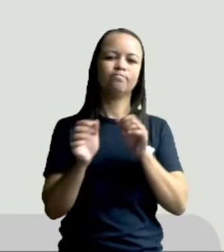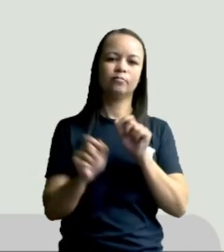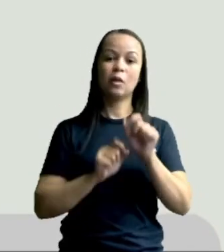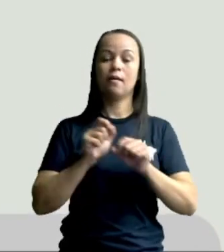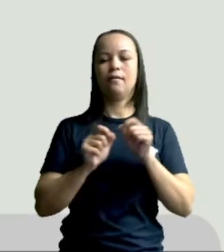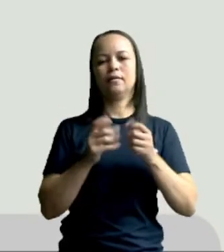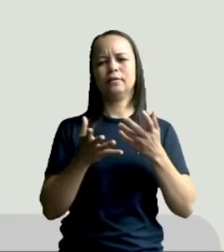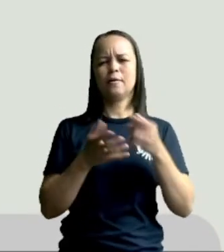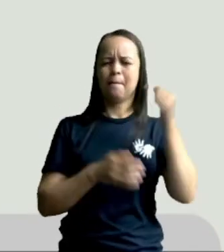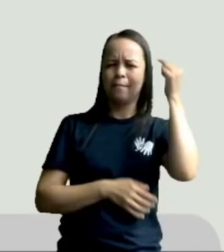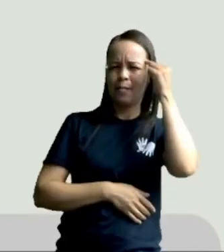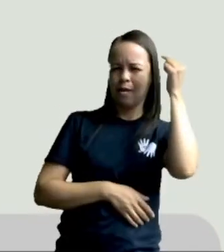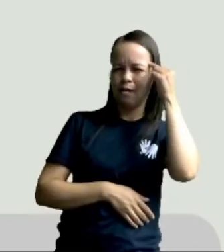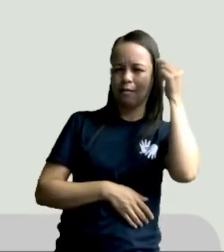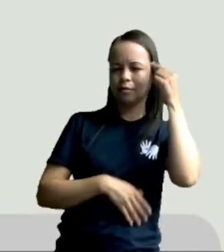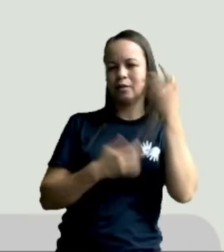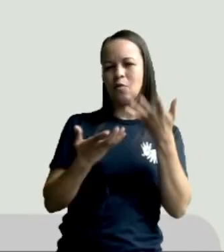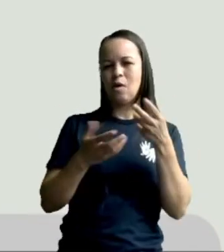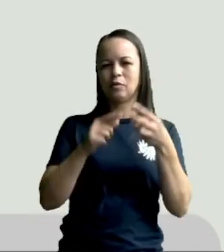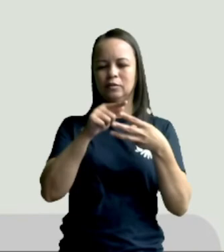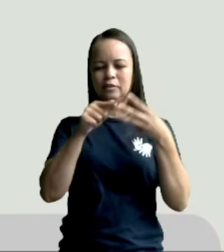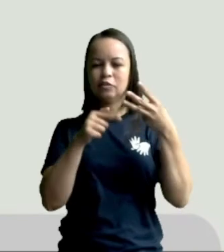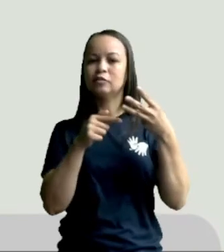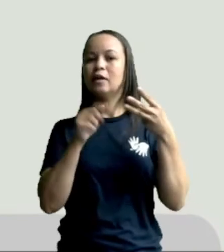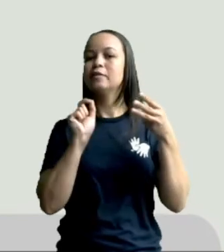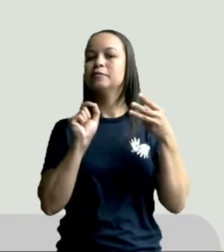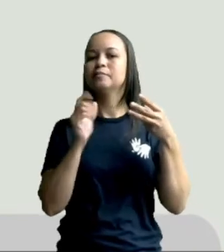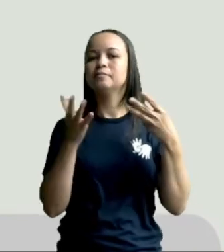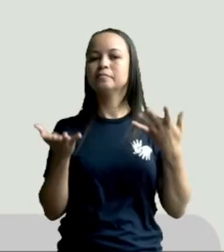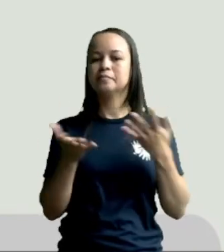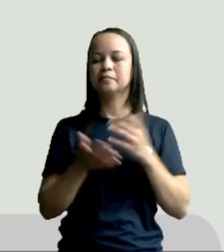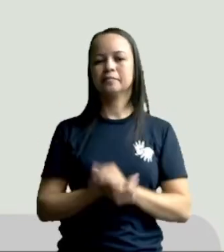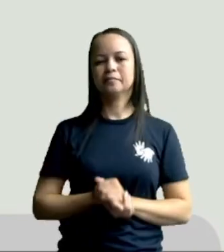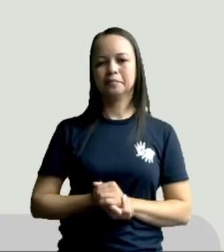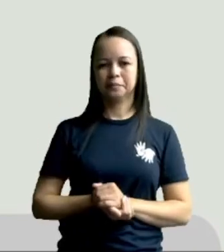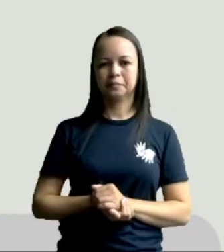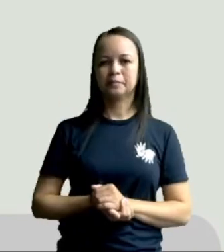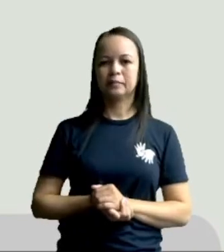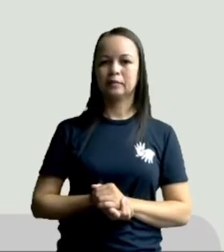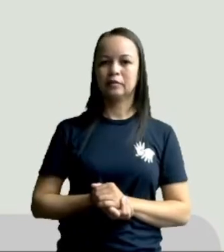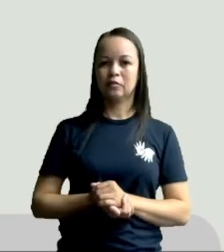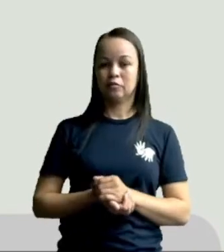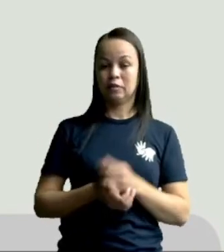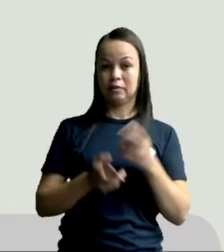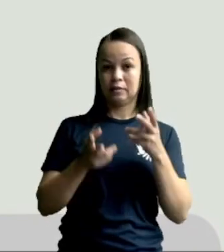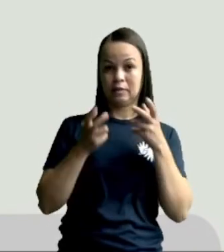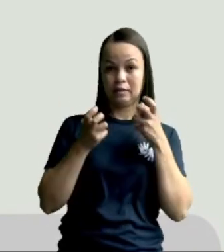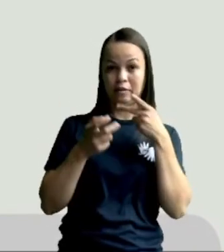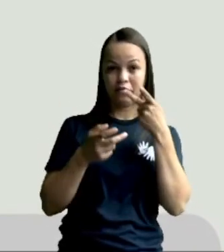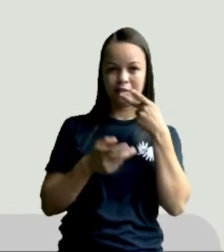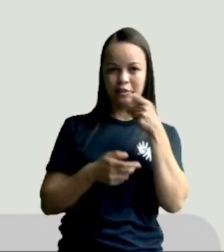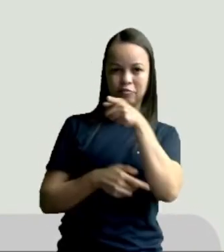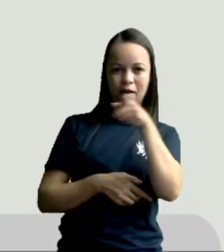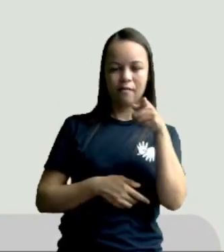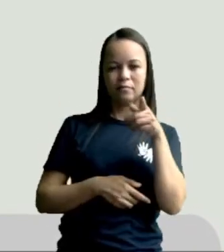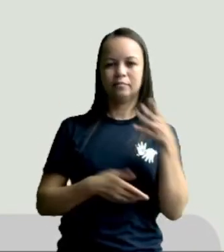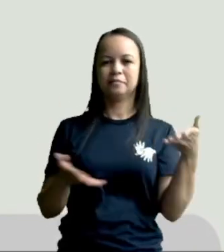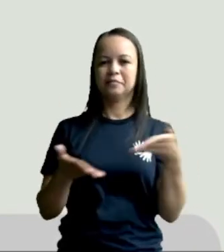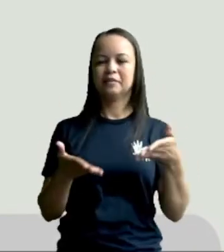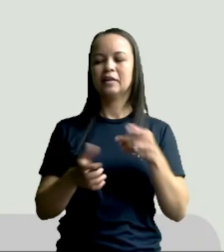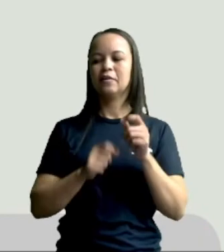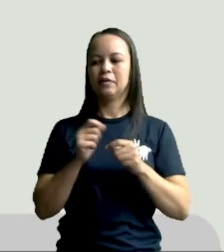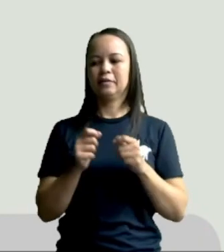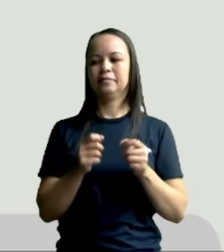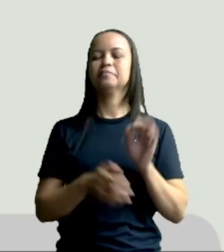aí, pensa aí, qual foi dessas 3 alternativas? Vamos ver. se foi essa que vocês falaram agorinha. Vamos ver se vocês